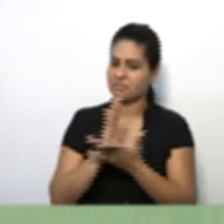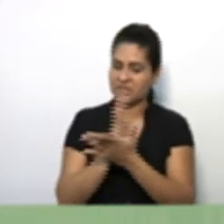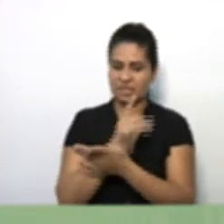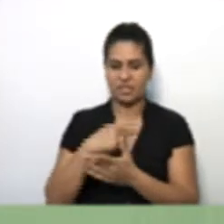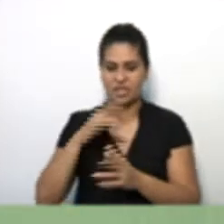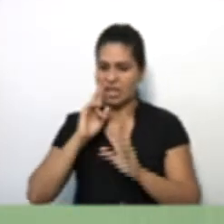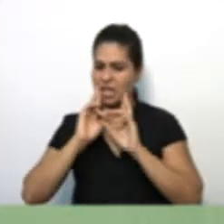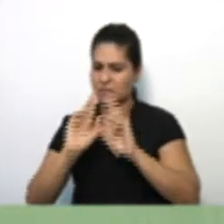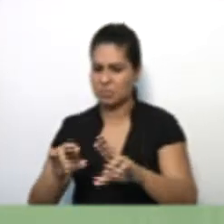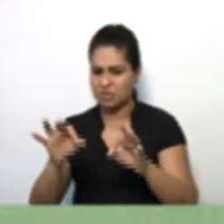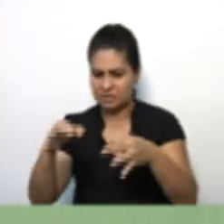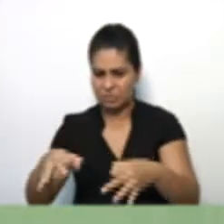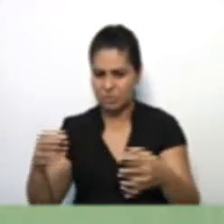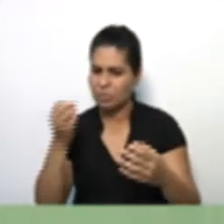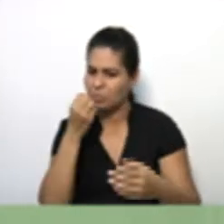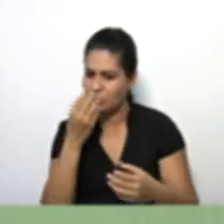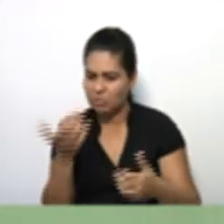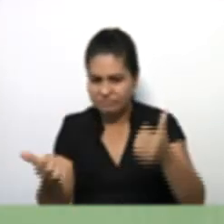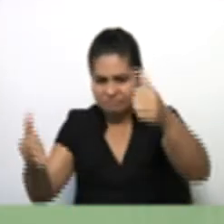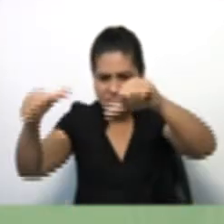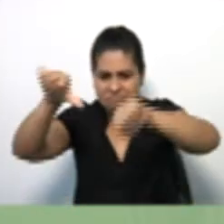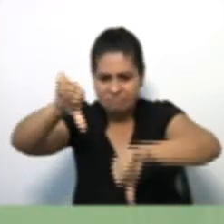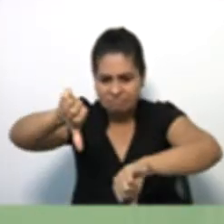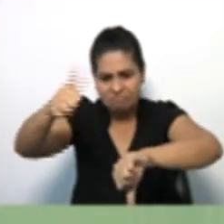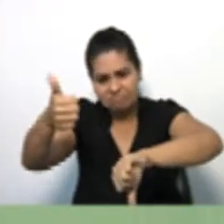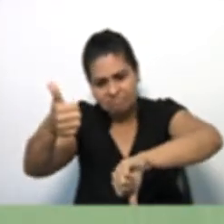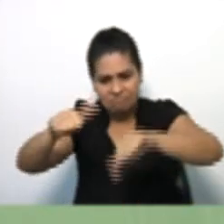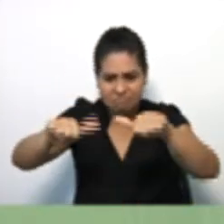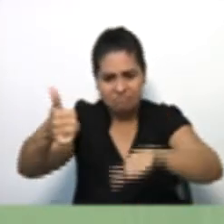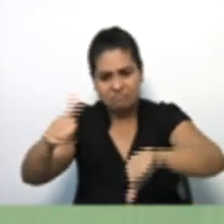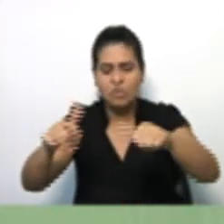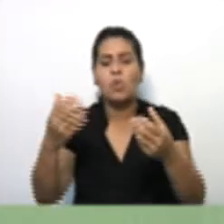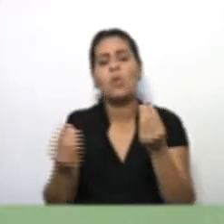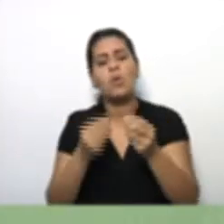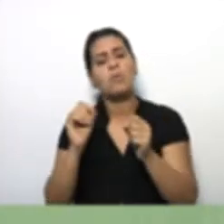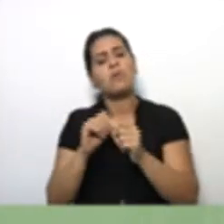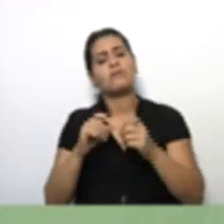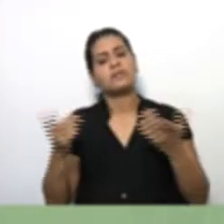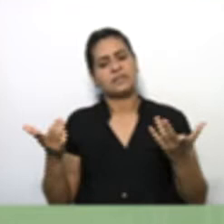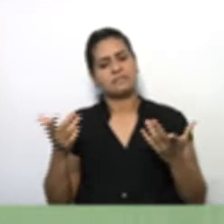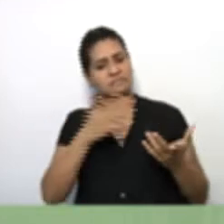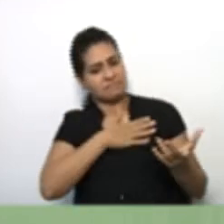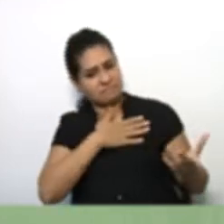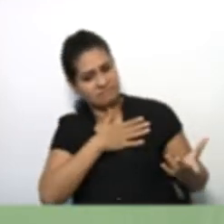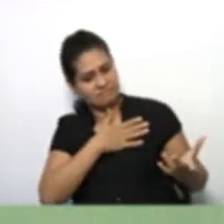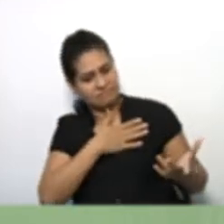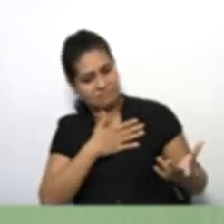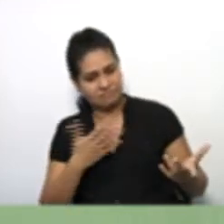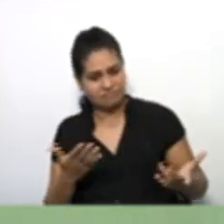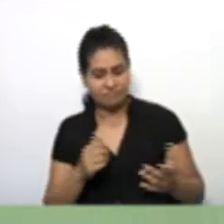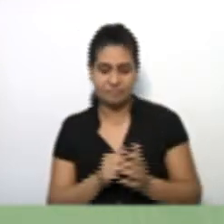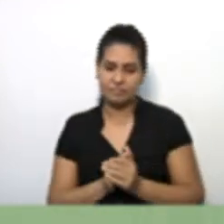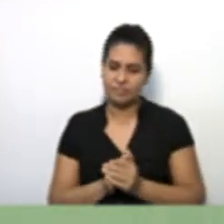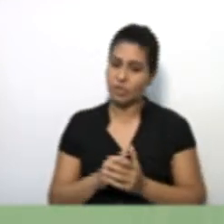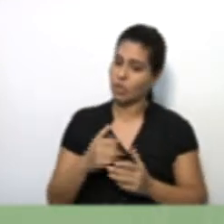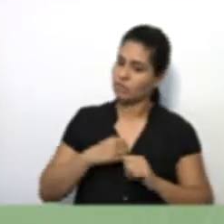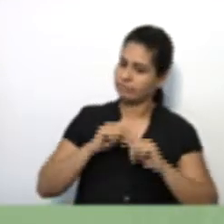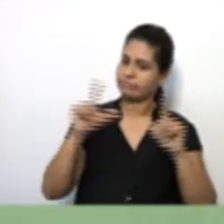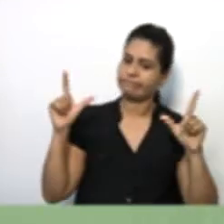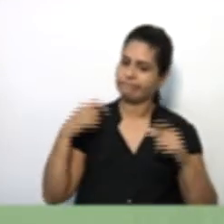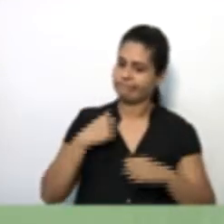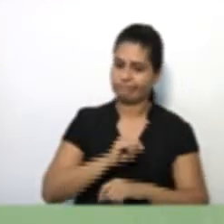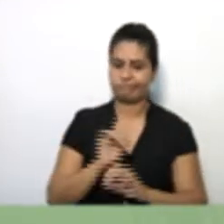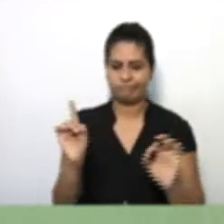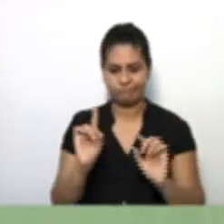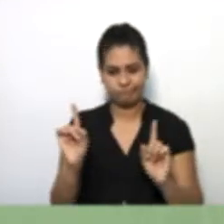não. Por favor, se o resultado for insatisfatório, será que vai deixar alguém satisfeito? Né? Claro que não, tenho